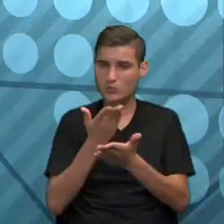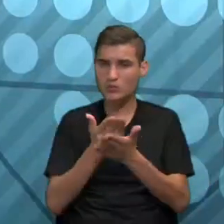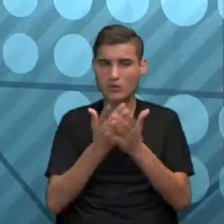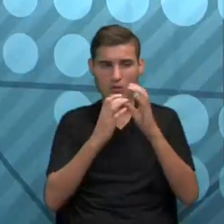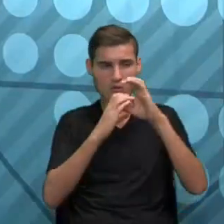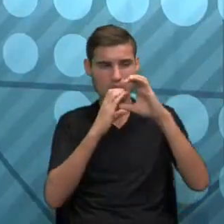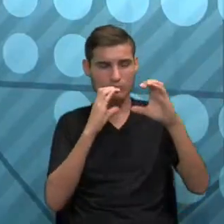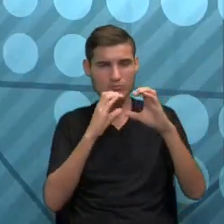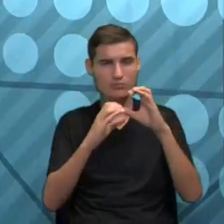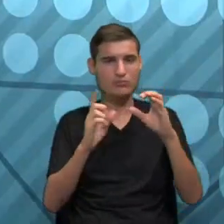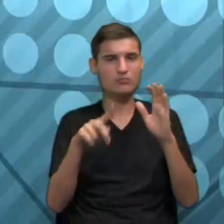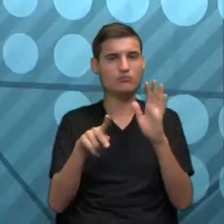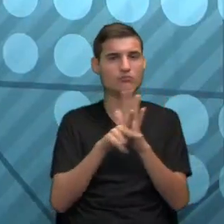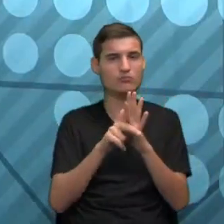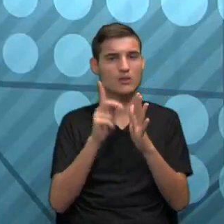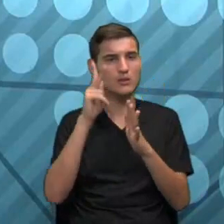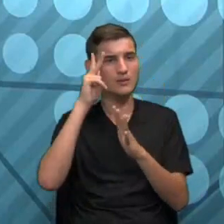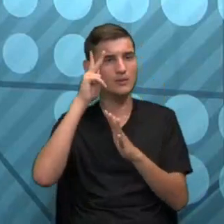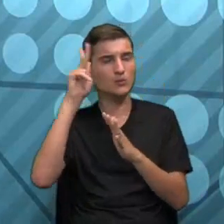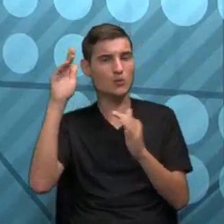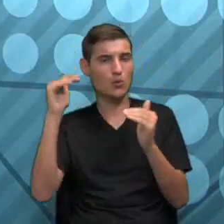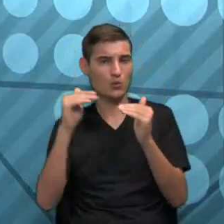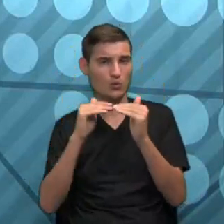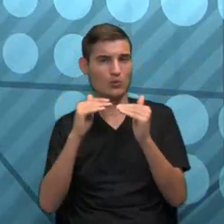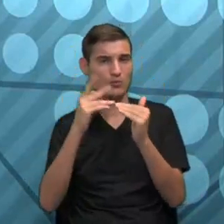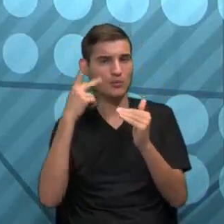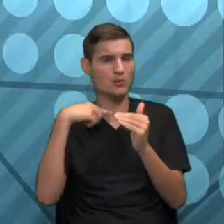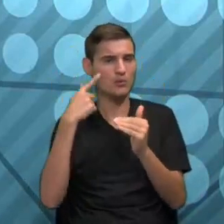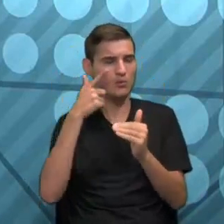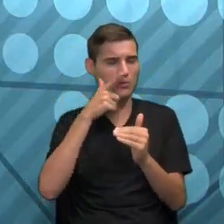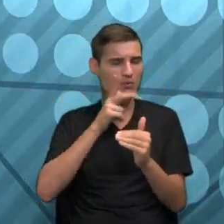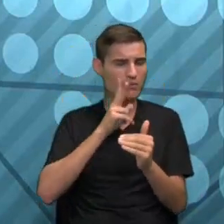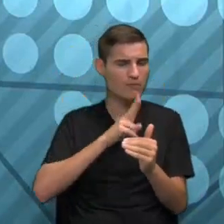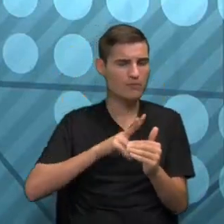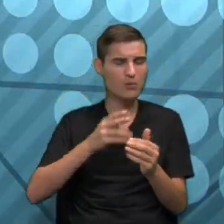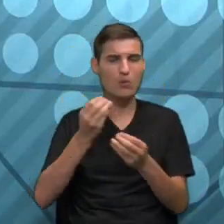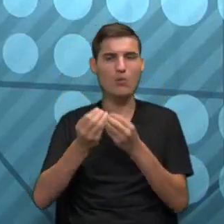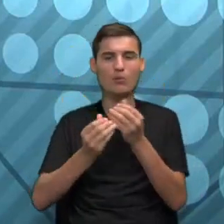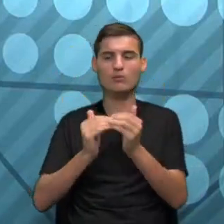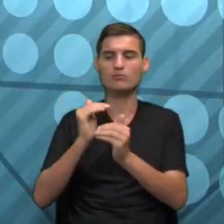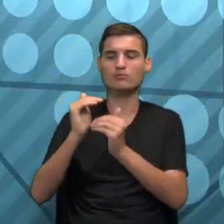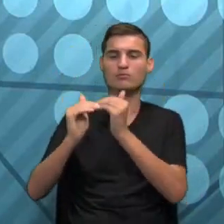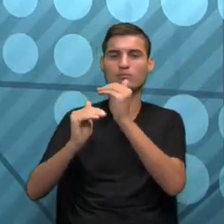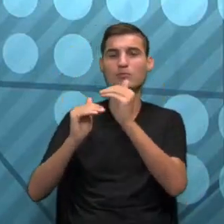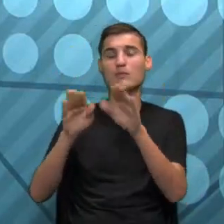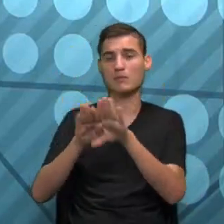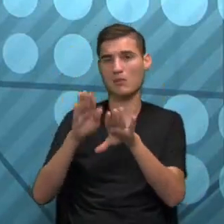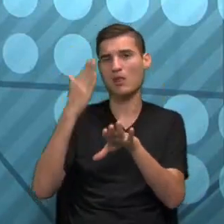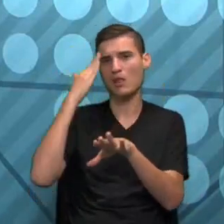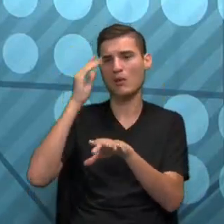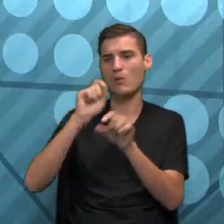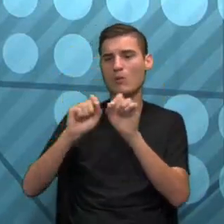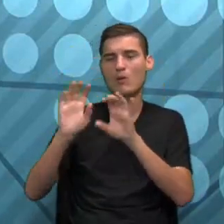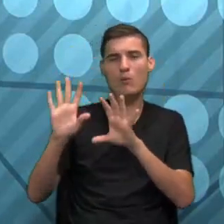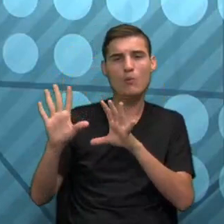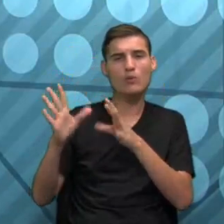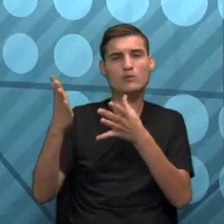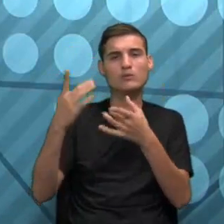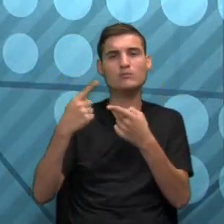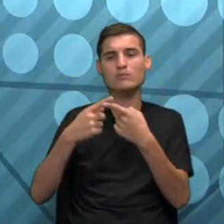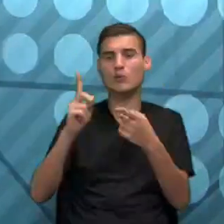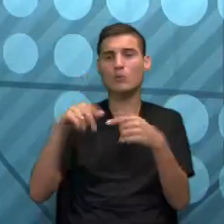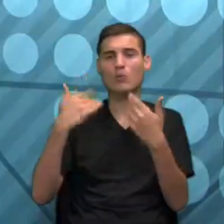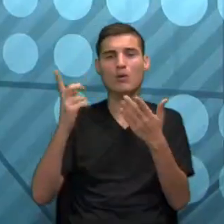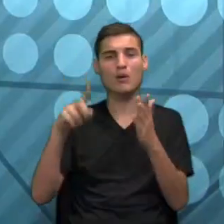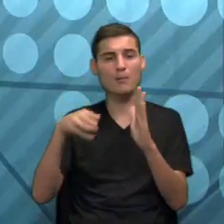a gente estudar também o histórico das telecomunicações, para a gente ver como que isso evoluiu e entender o que aconteceu, entender qual foi a